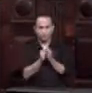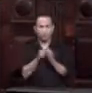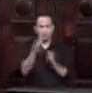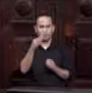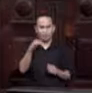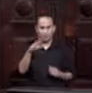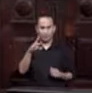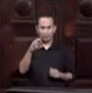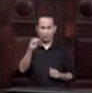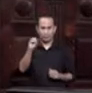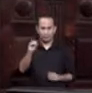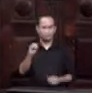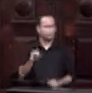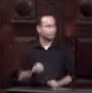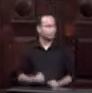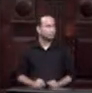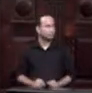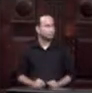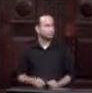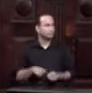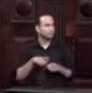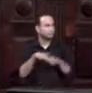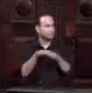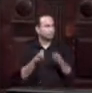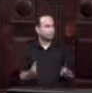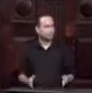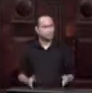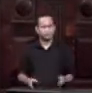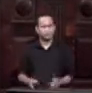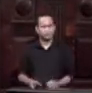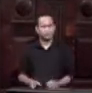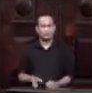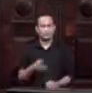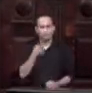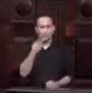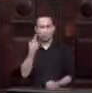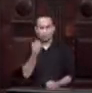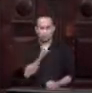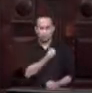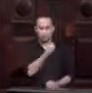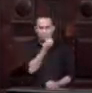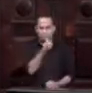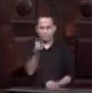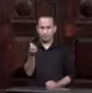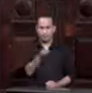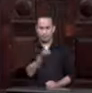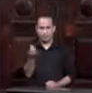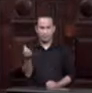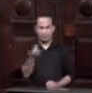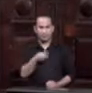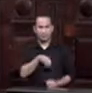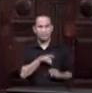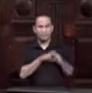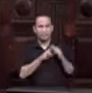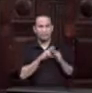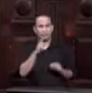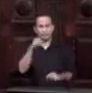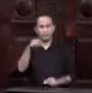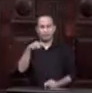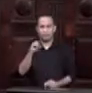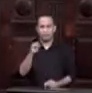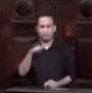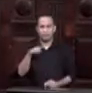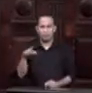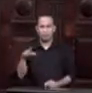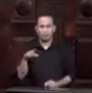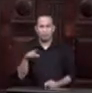Ok. Há sobre a mesa requerimento de destaque a emenda aditiva número 66, de autoria da bancada do PSOL,